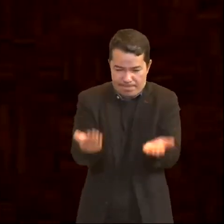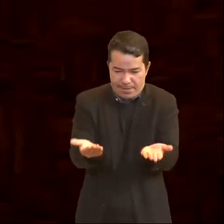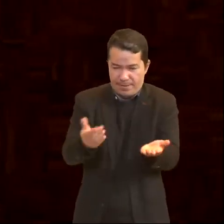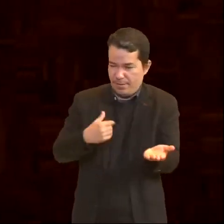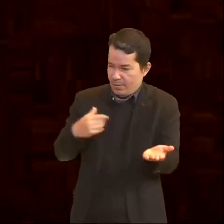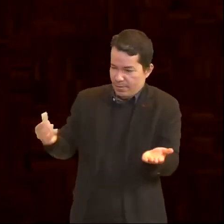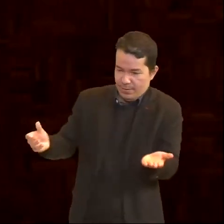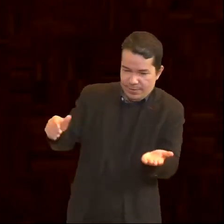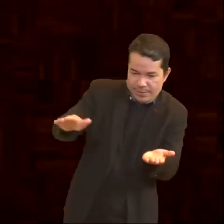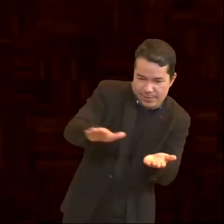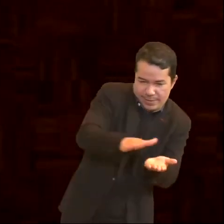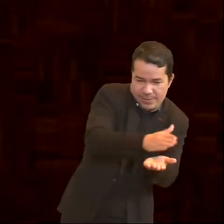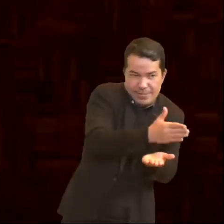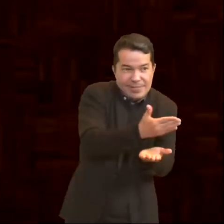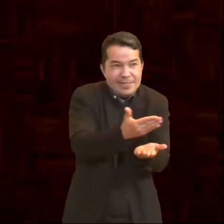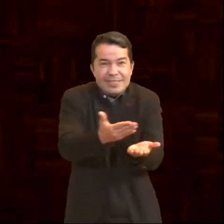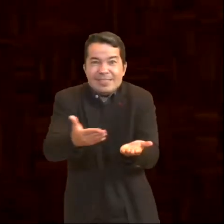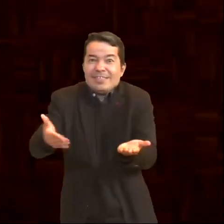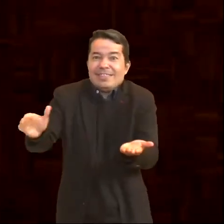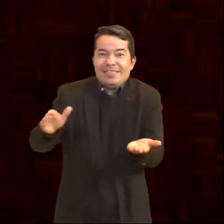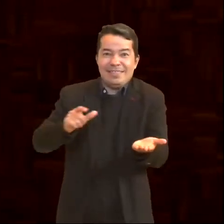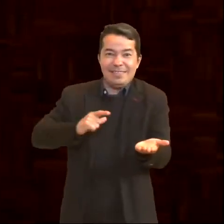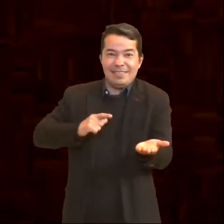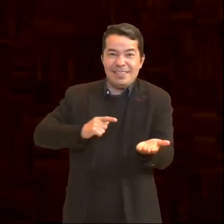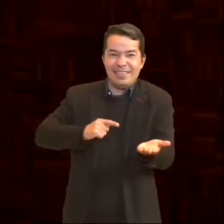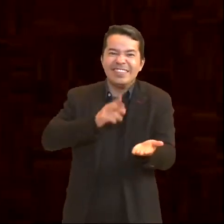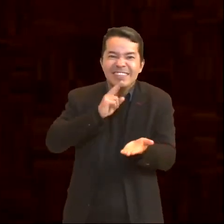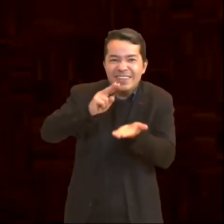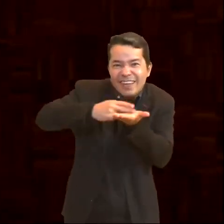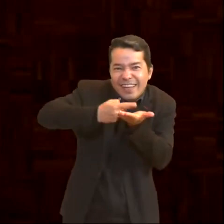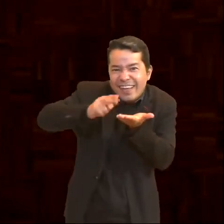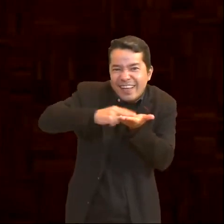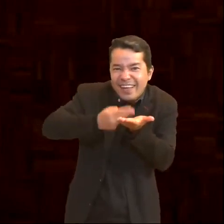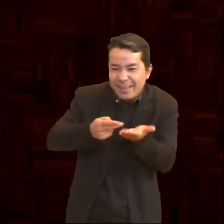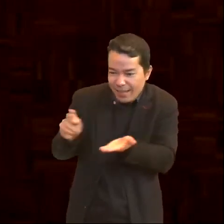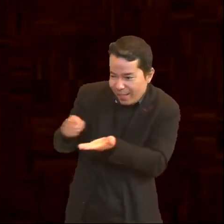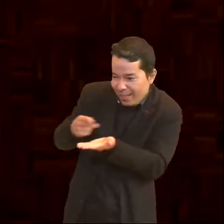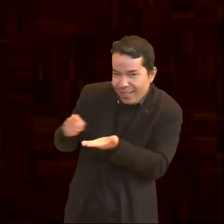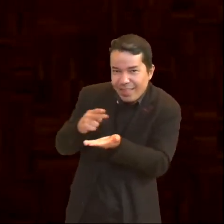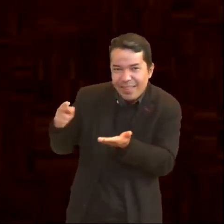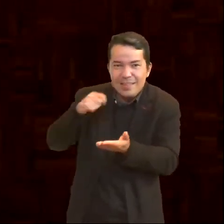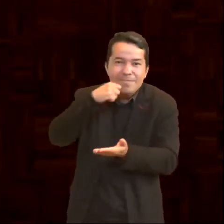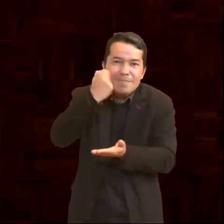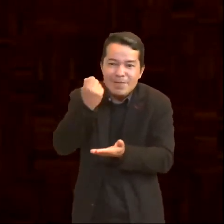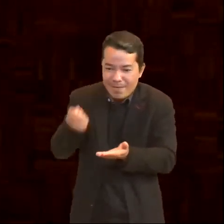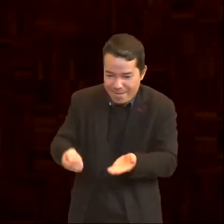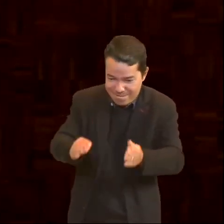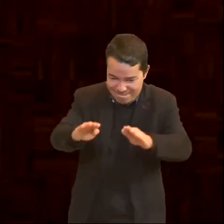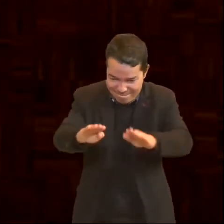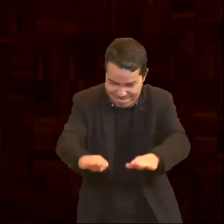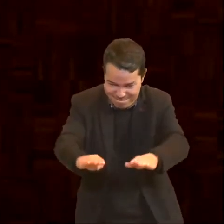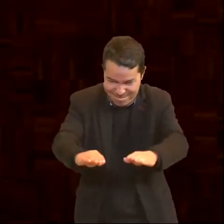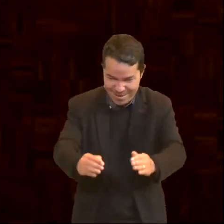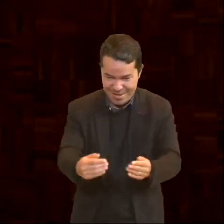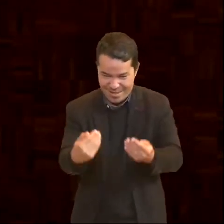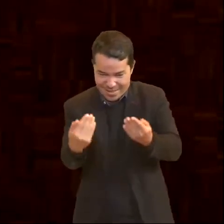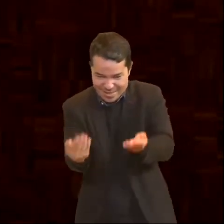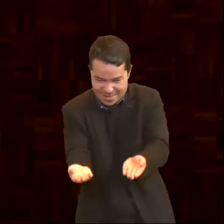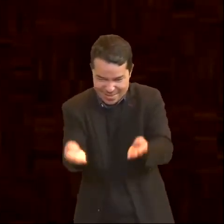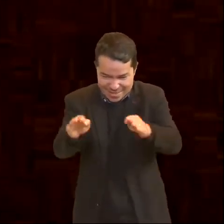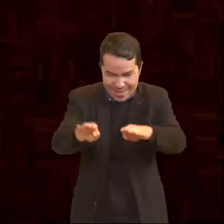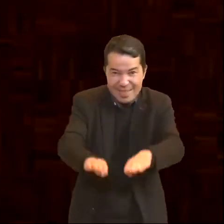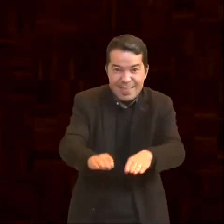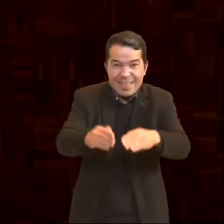ela passava manteiga no pão e fazia o pão na chapa. Já senti o cheiro também, né? Estou vendo alguns aqui, né?